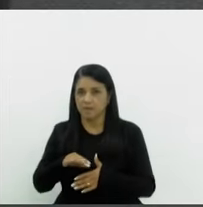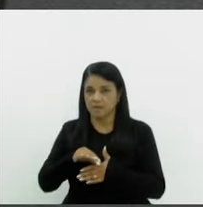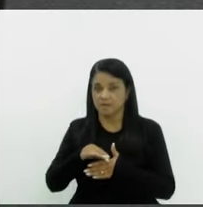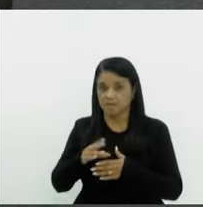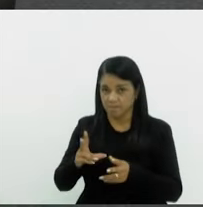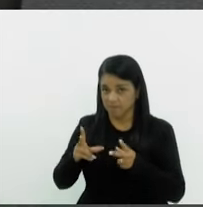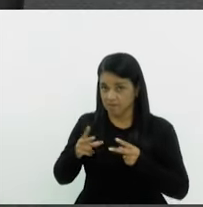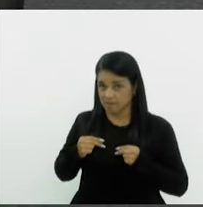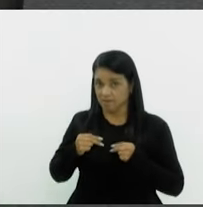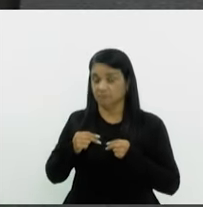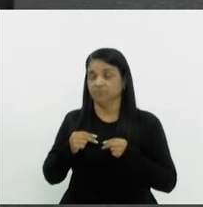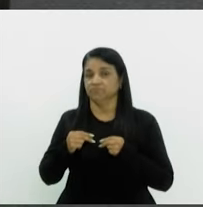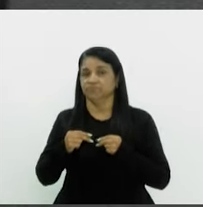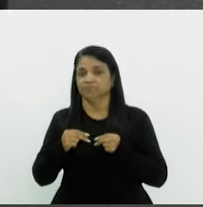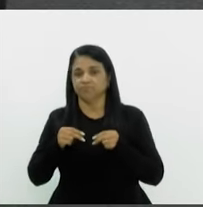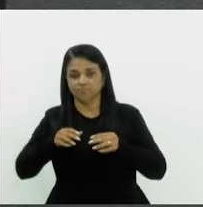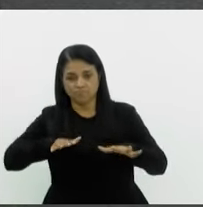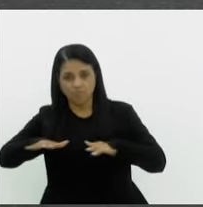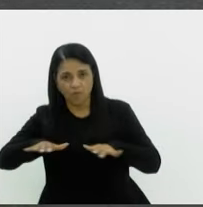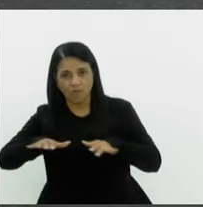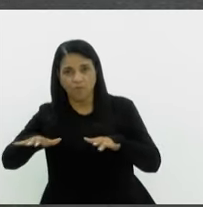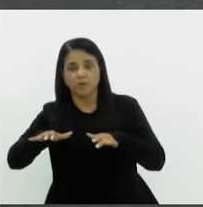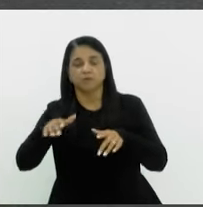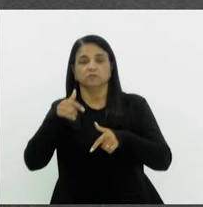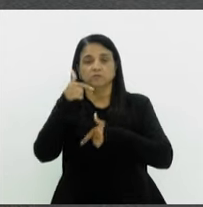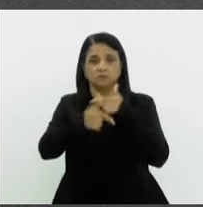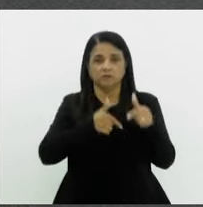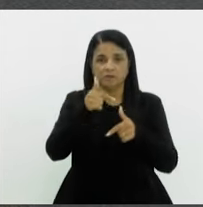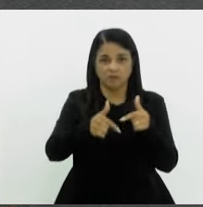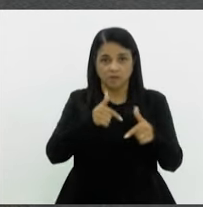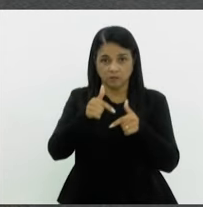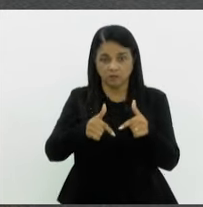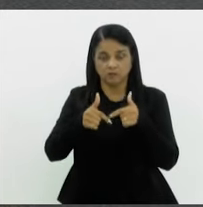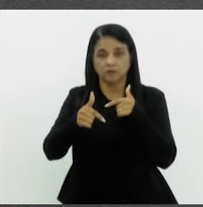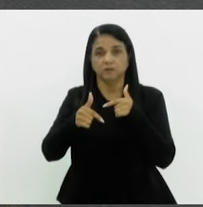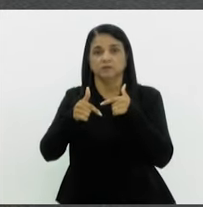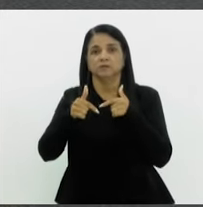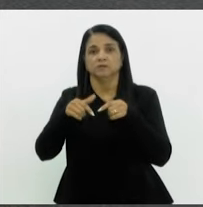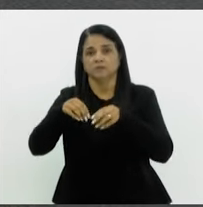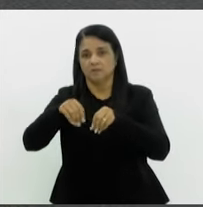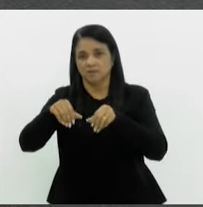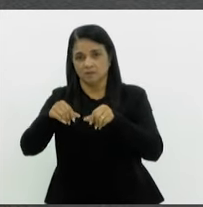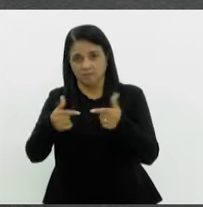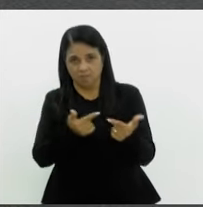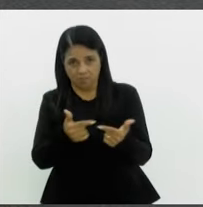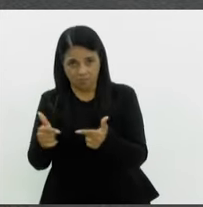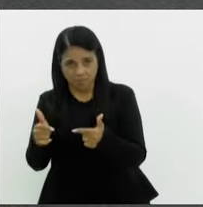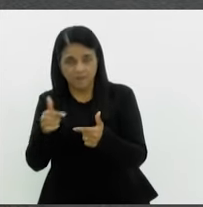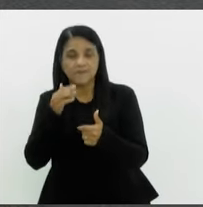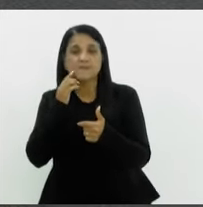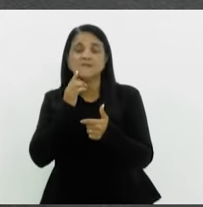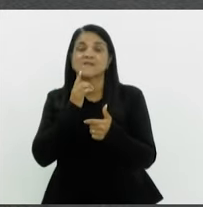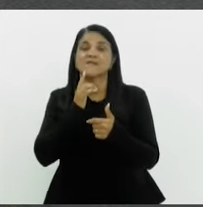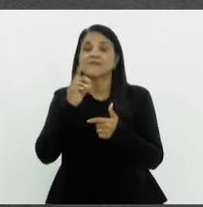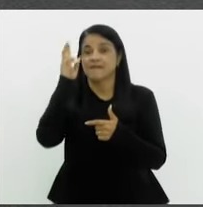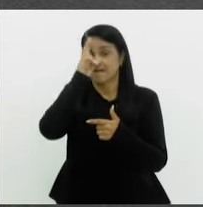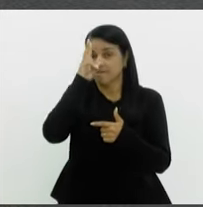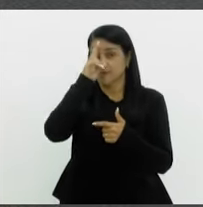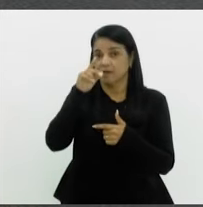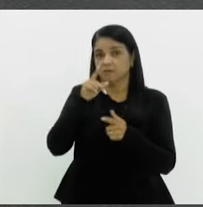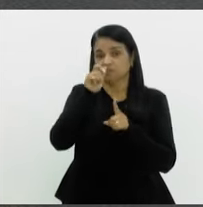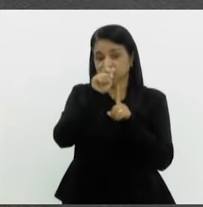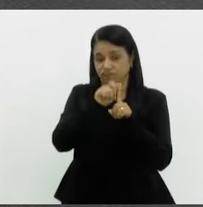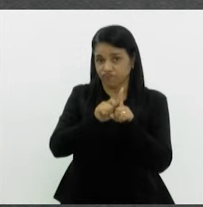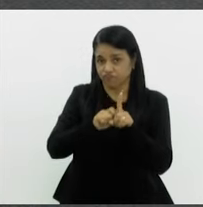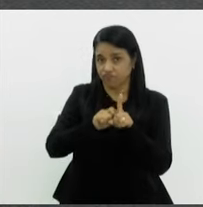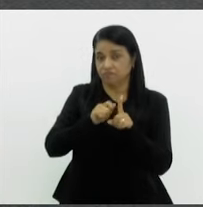formada no movimento dos trabalhadores e trabalhadoras sem terra, é lembrar também do dia 17 de abril. O